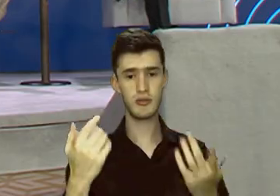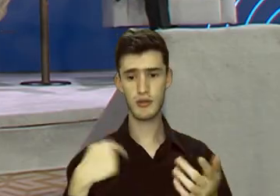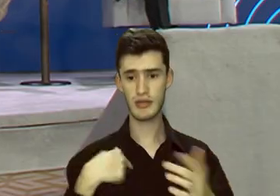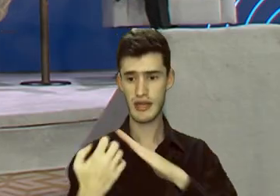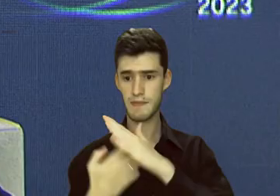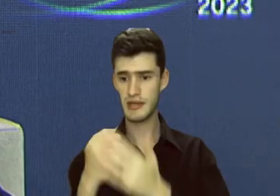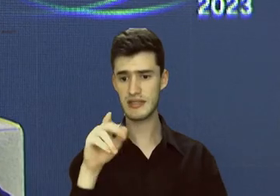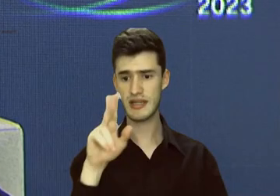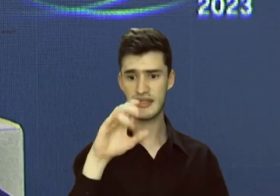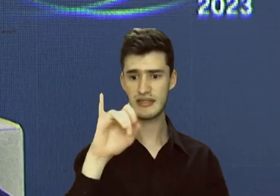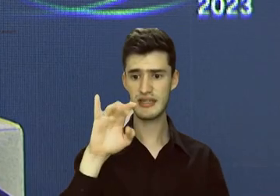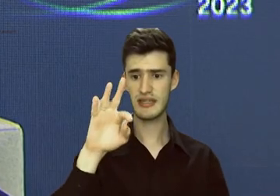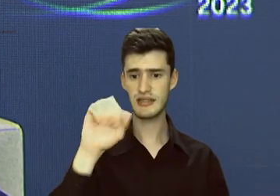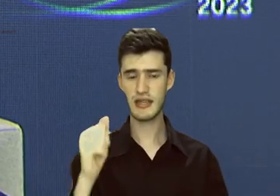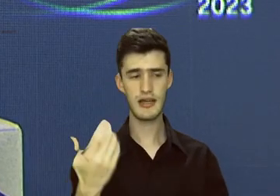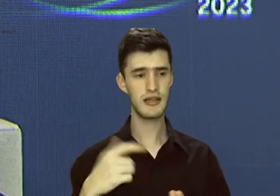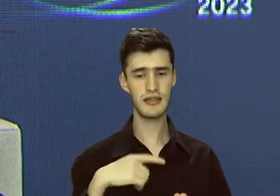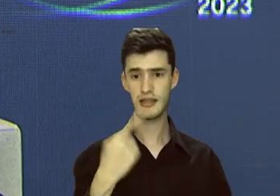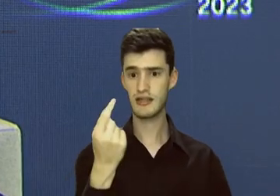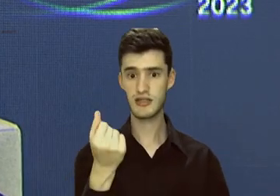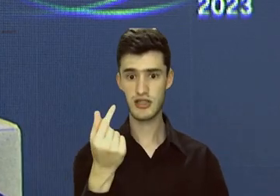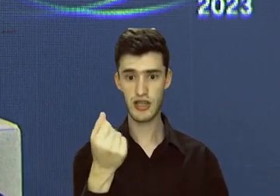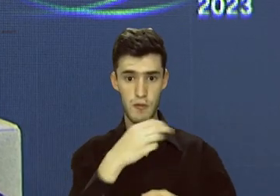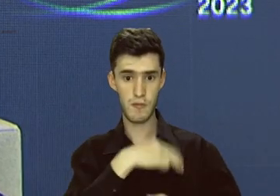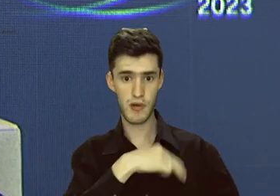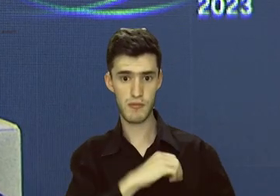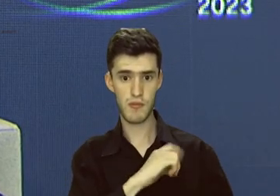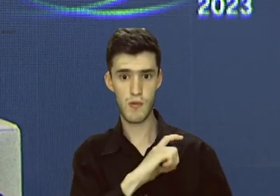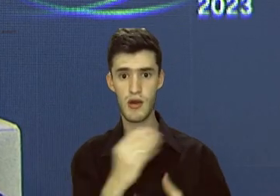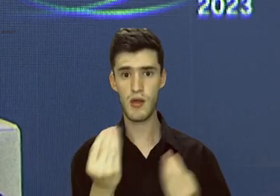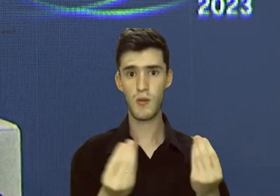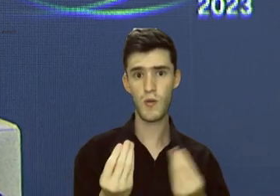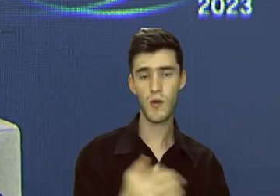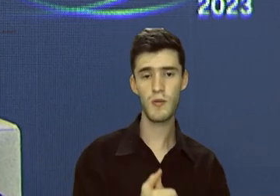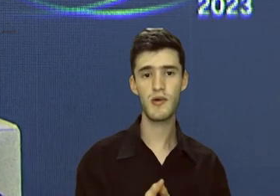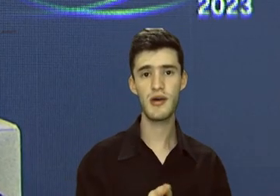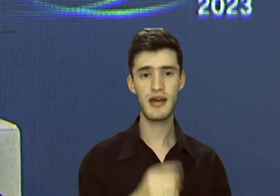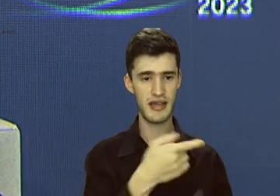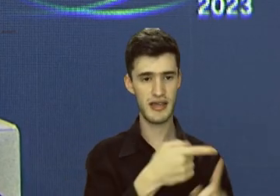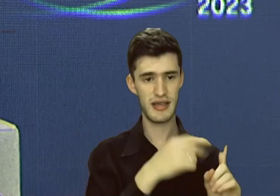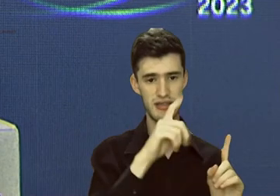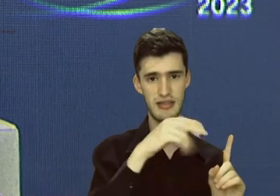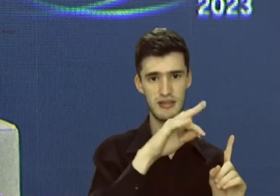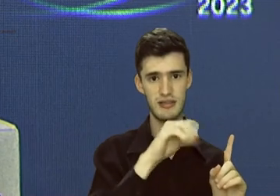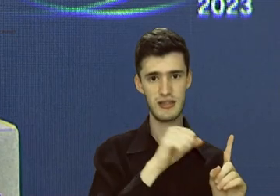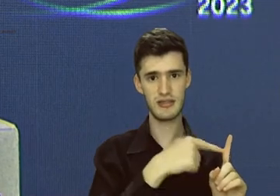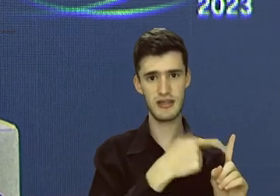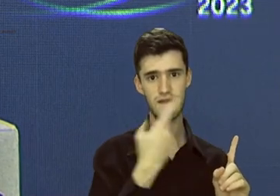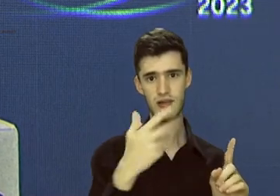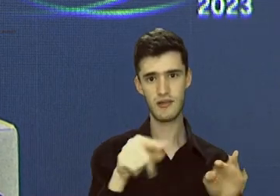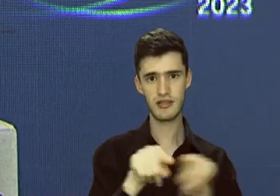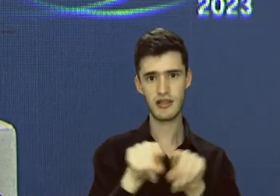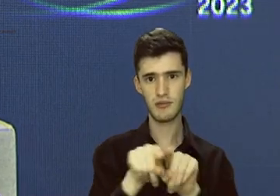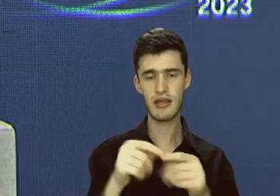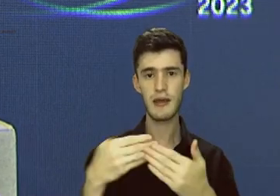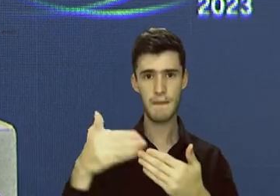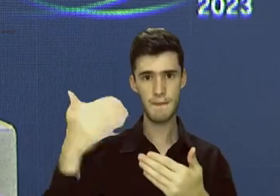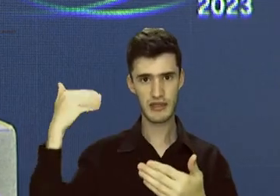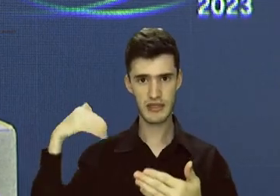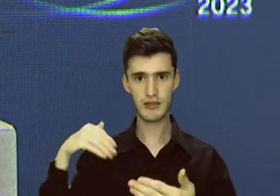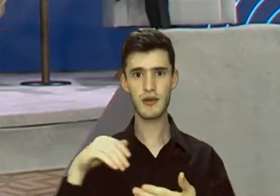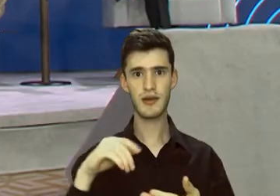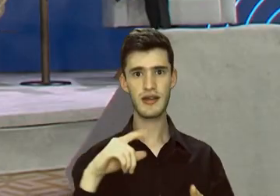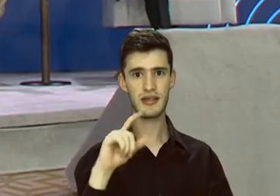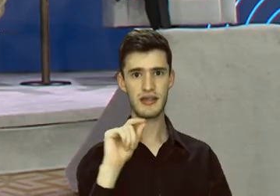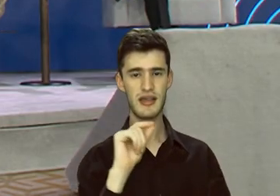diversificação Então acho que como Dantes comentou também na pergunta anterior quem passou aí tá consistente gerando